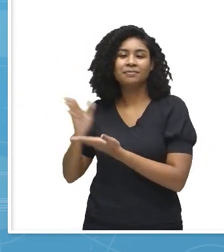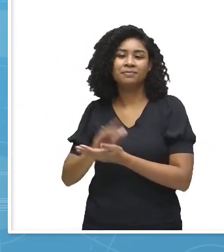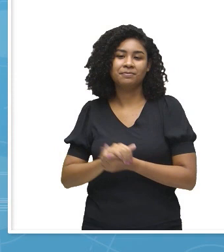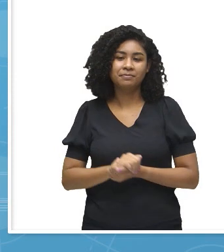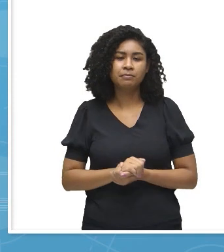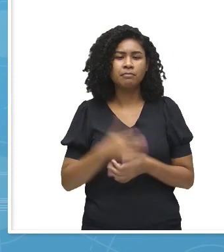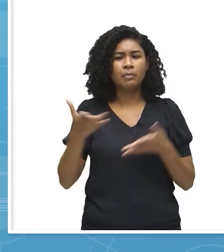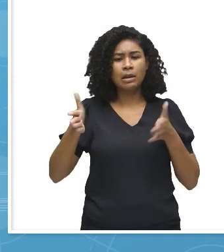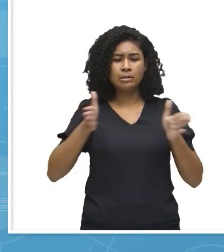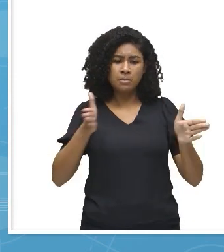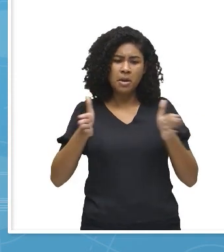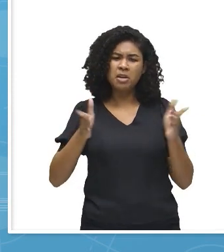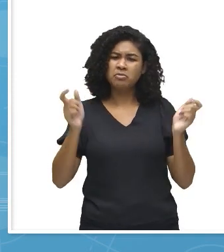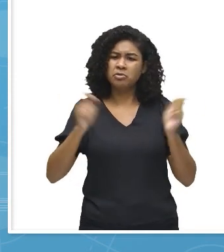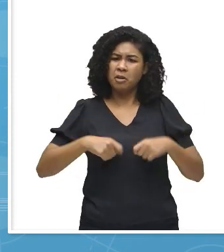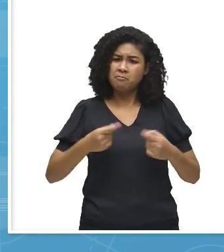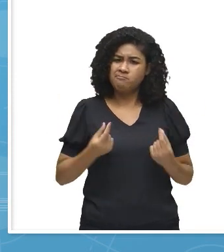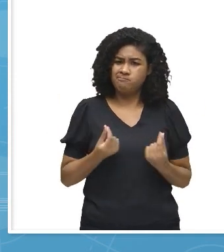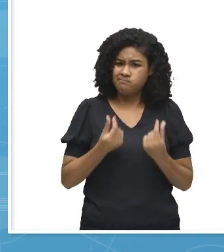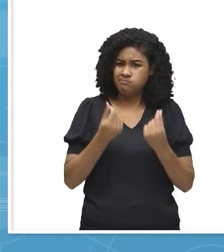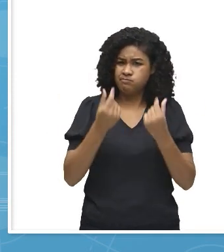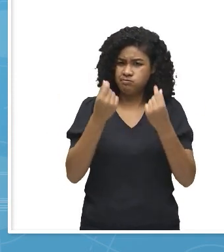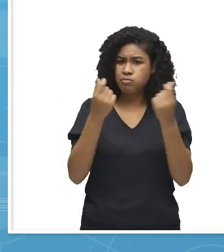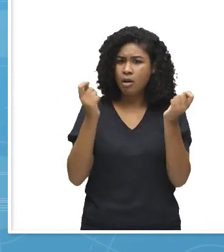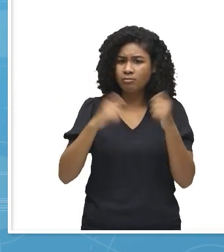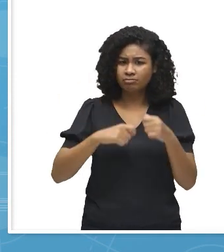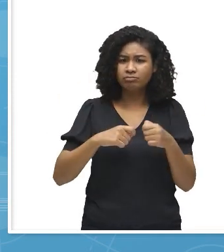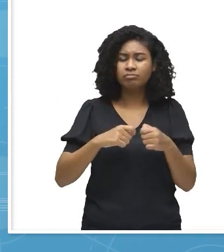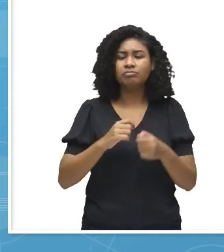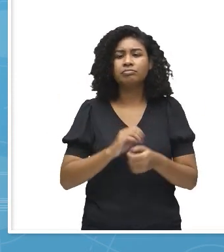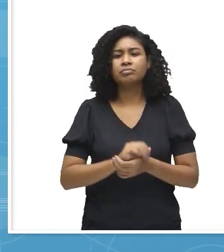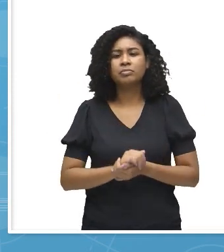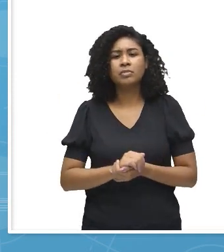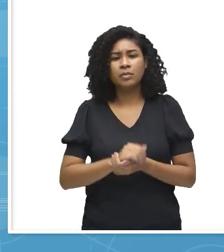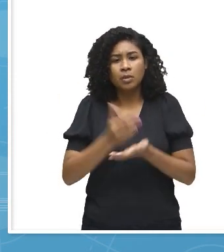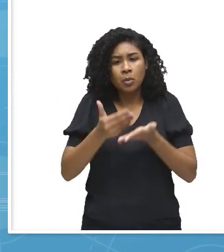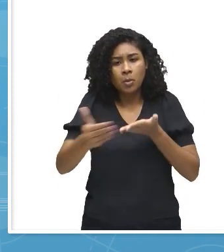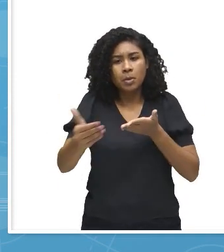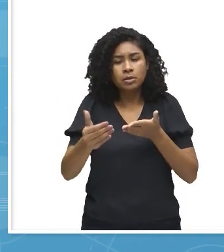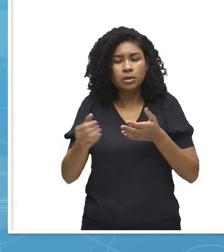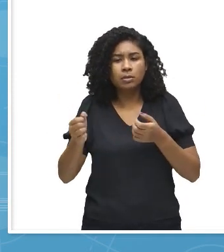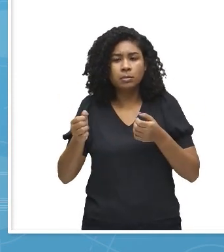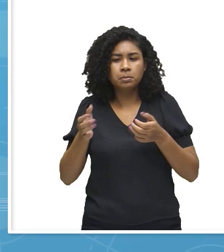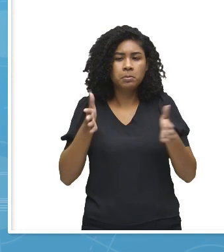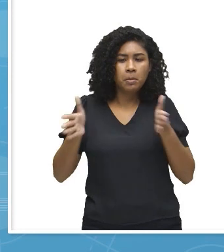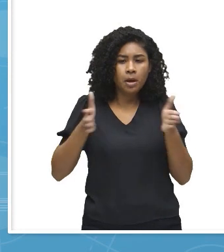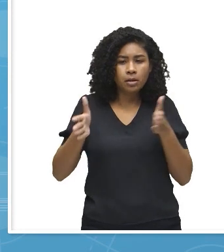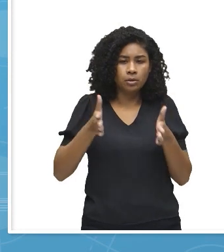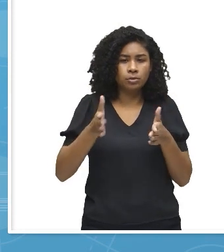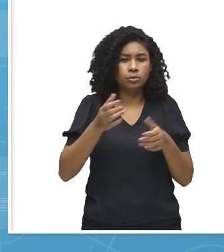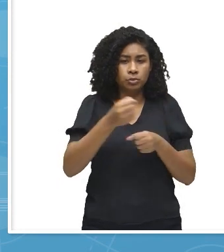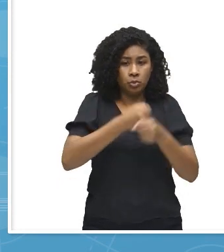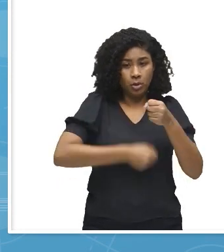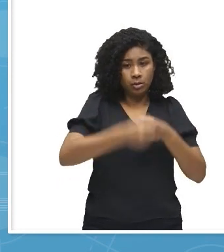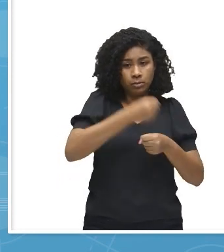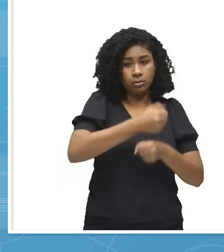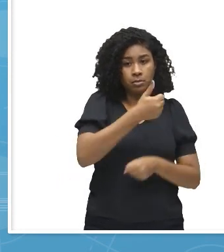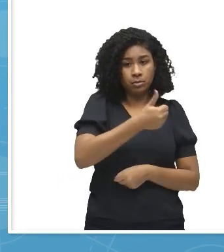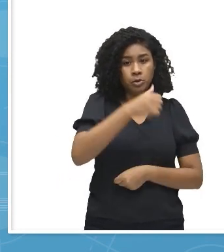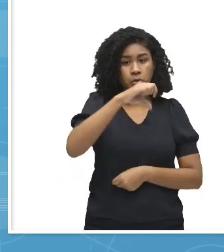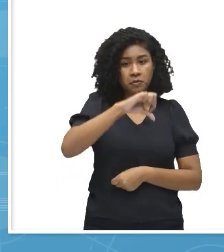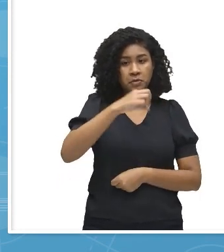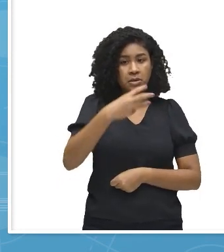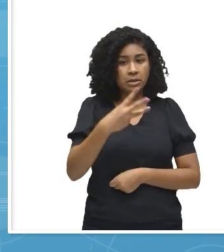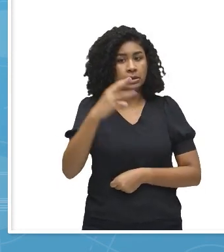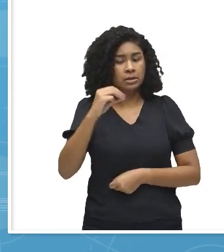esse período, né, a partir de 1930, com o cultivo do café e também do